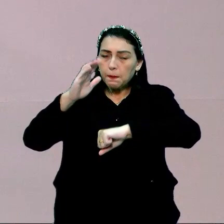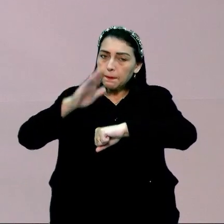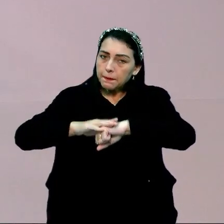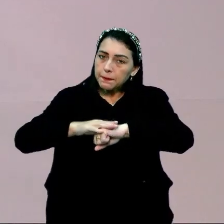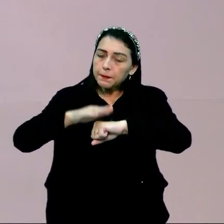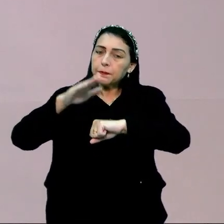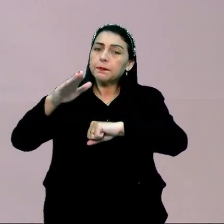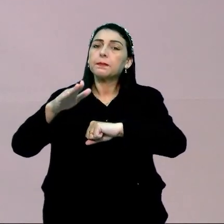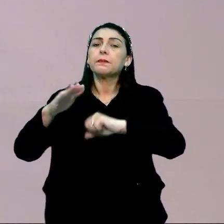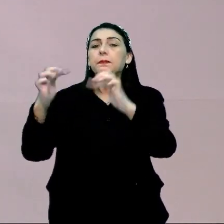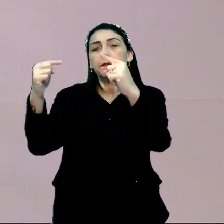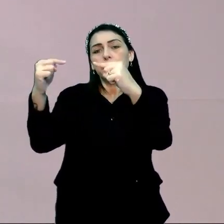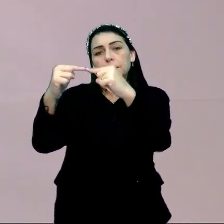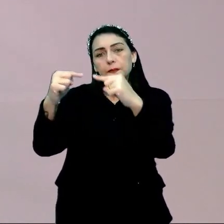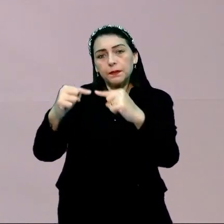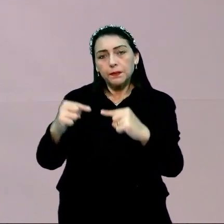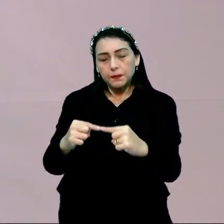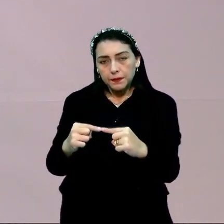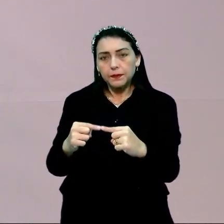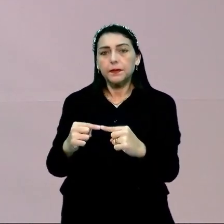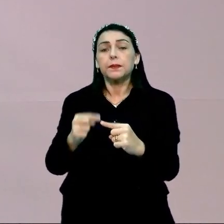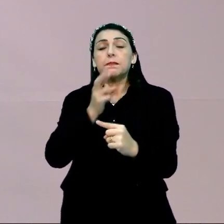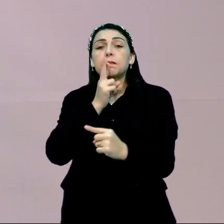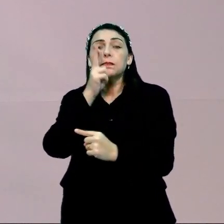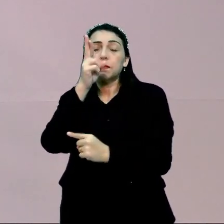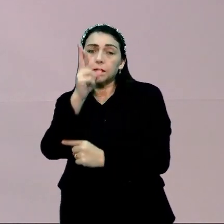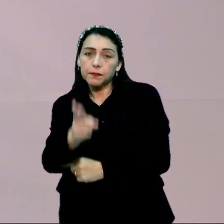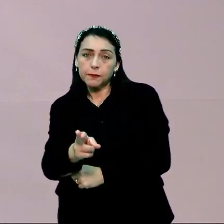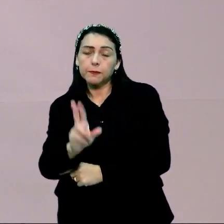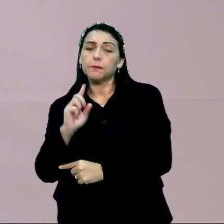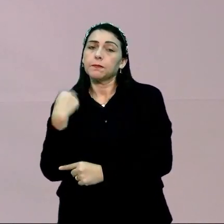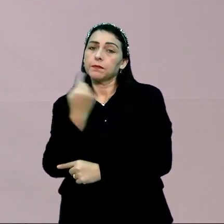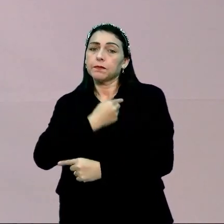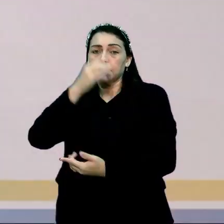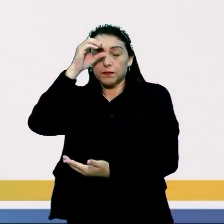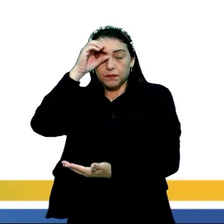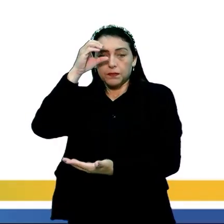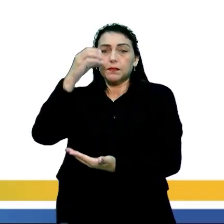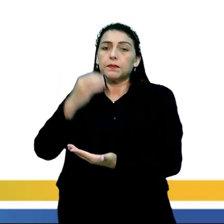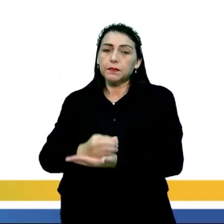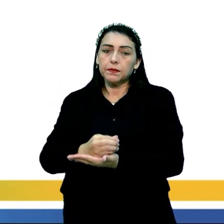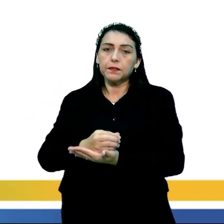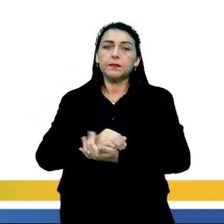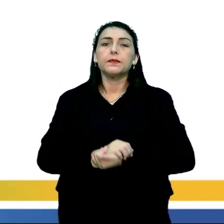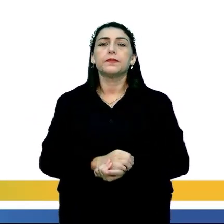mais se alinham, e aí essas respostas seriam a nossa tese.